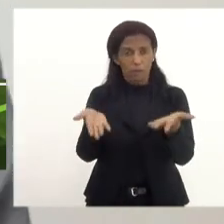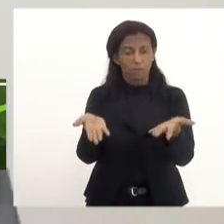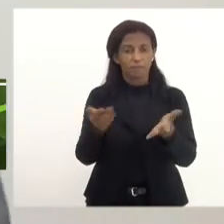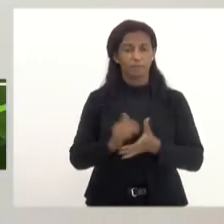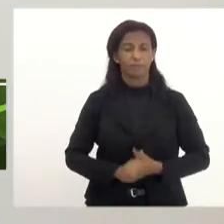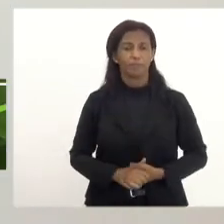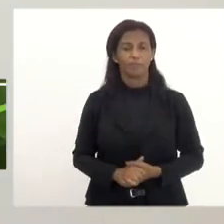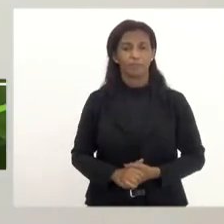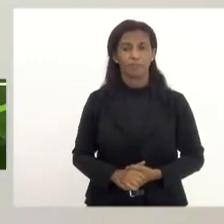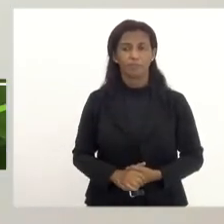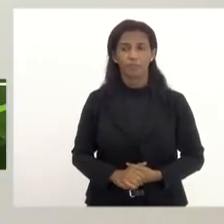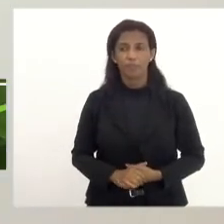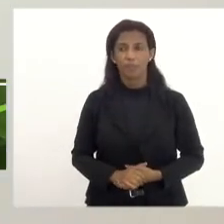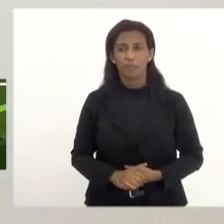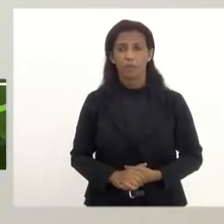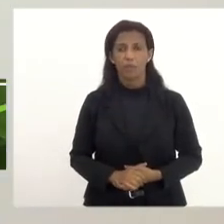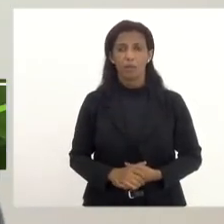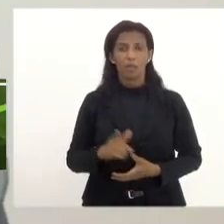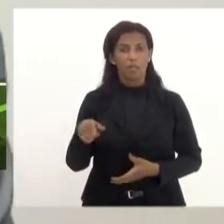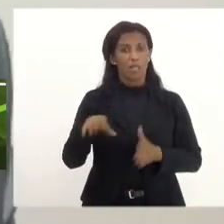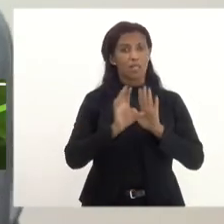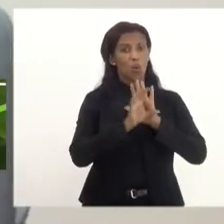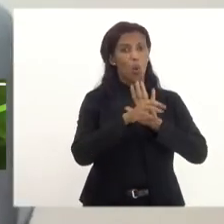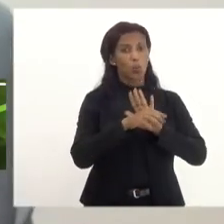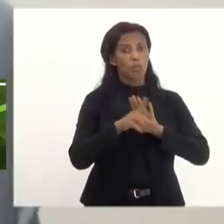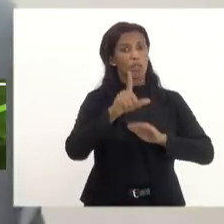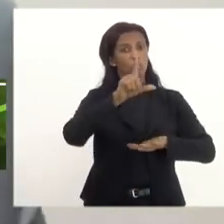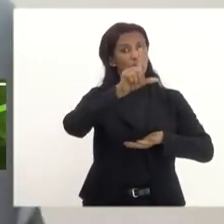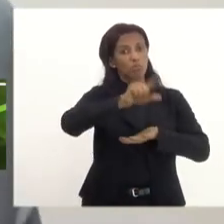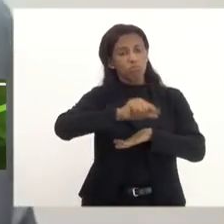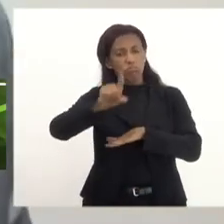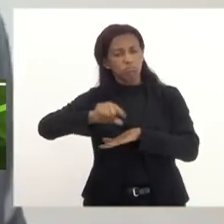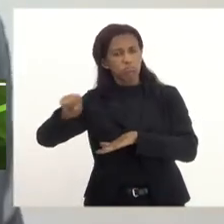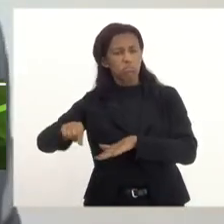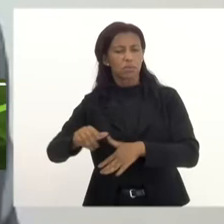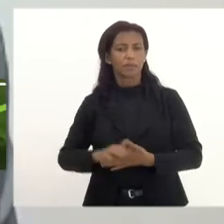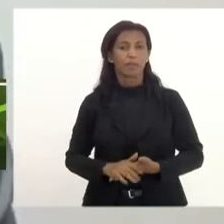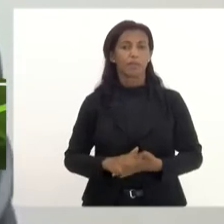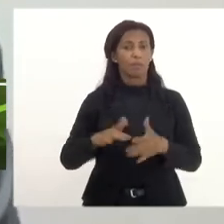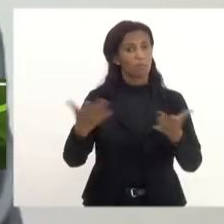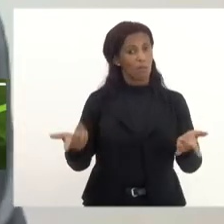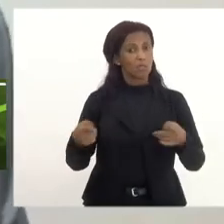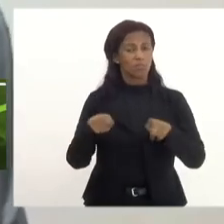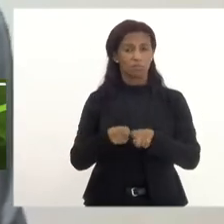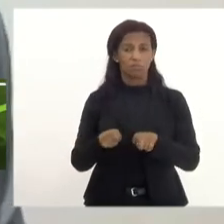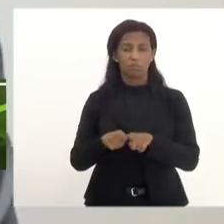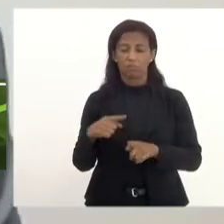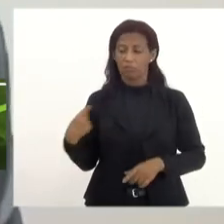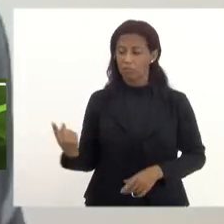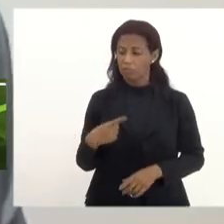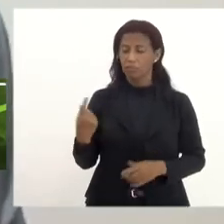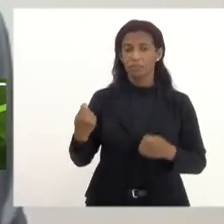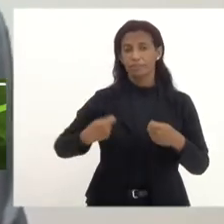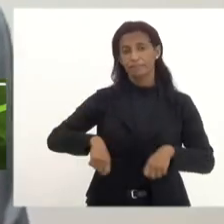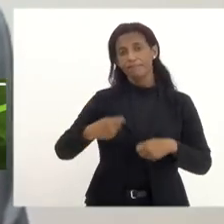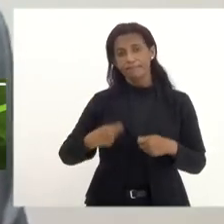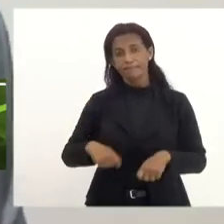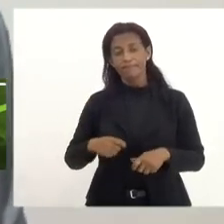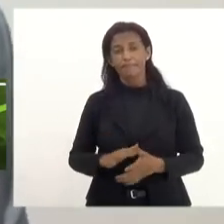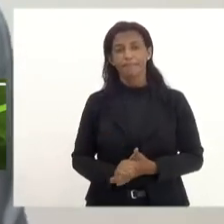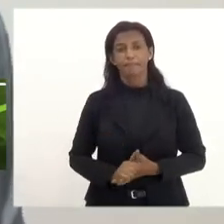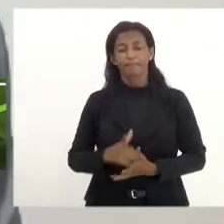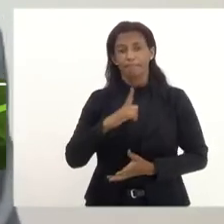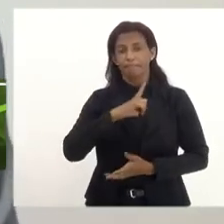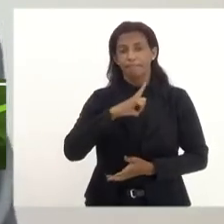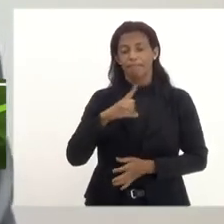Através desse conceito de seleção. Mas, obviamente, nós precisamos de